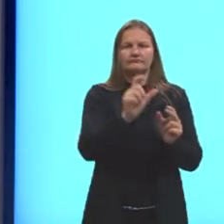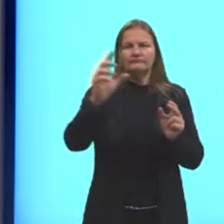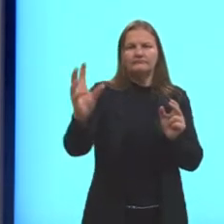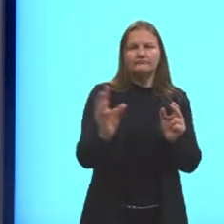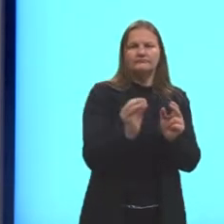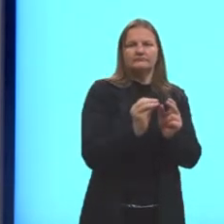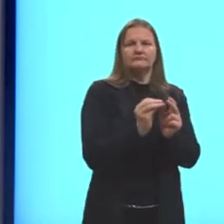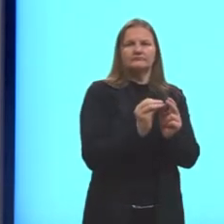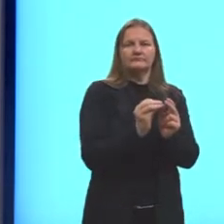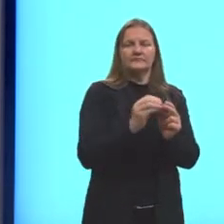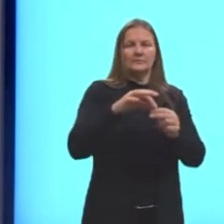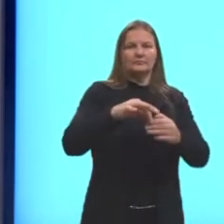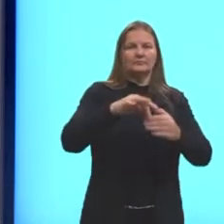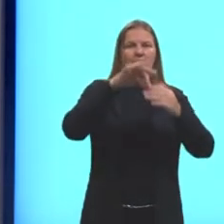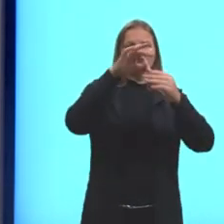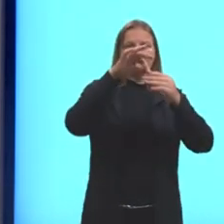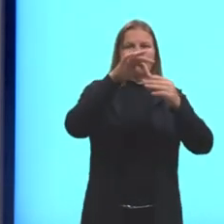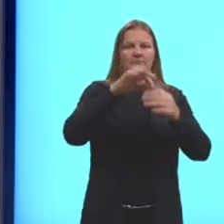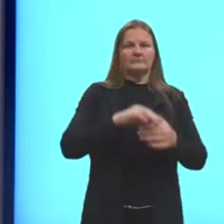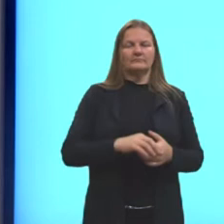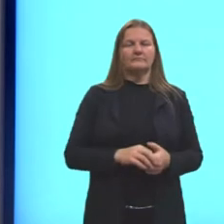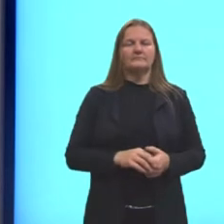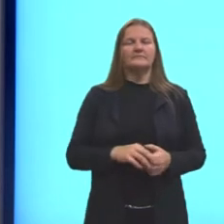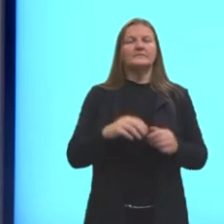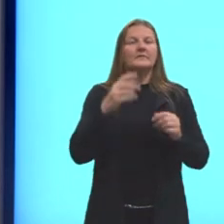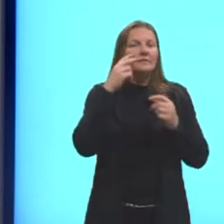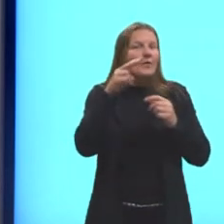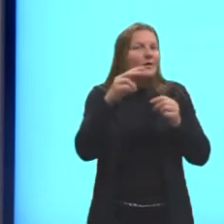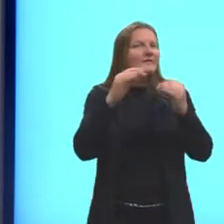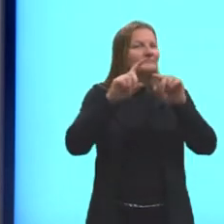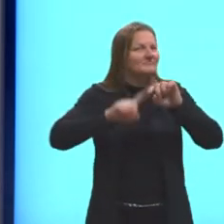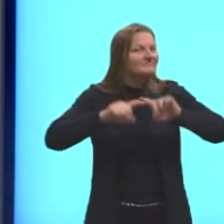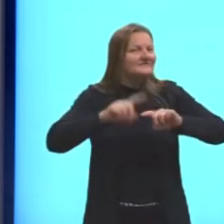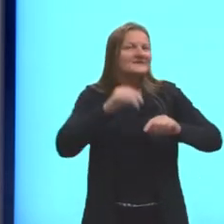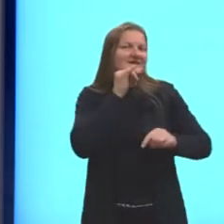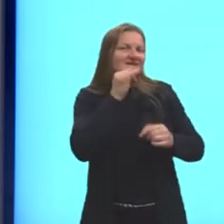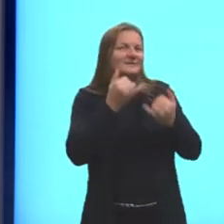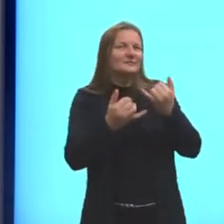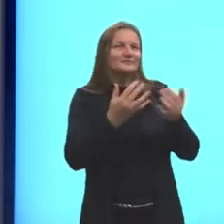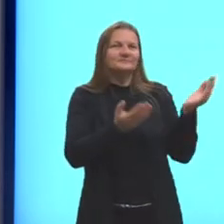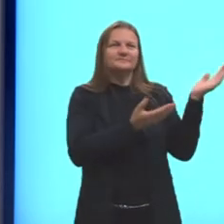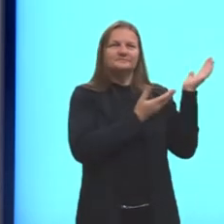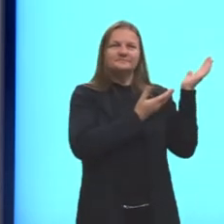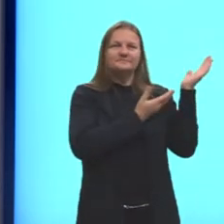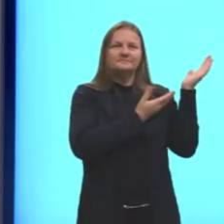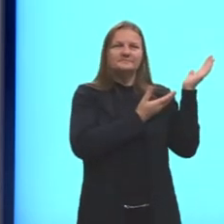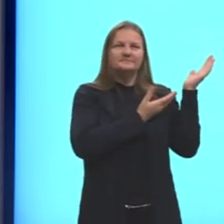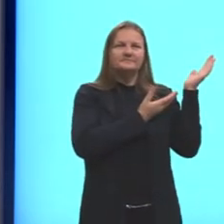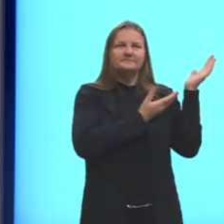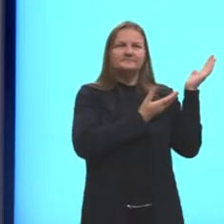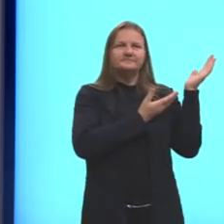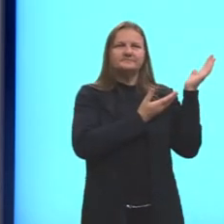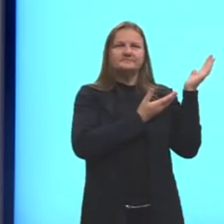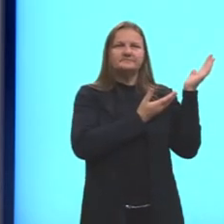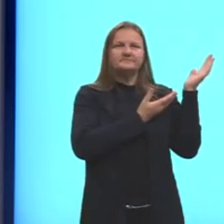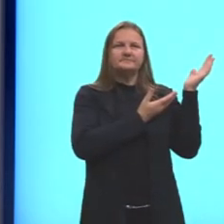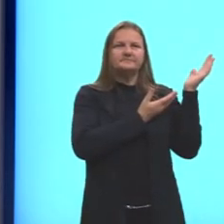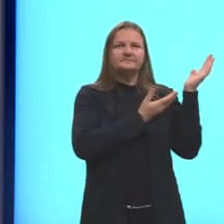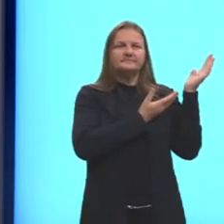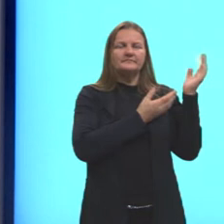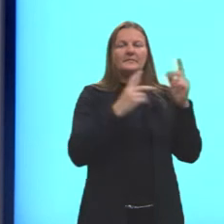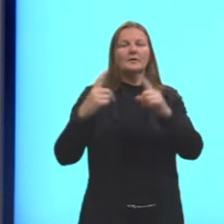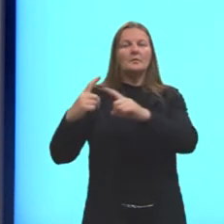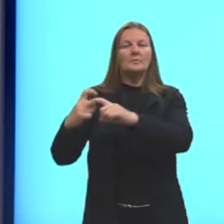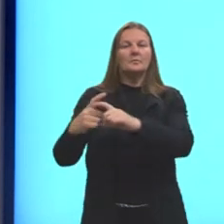agrupamentos em evidência Então vamos dar uma olhada temos esse exemplo aqui tá faturar o